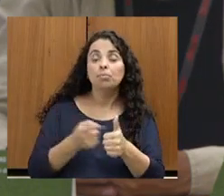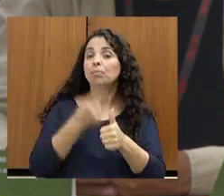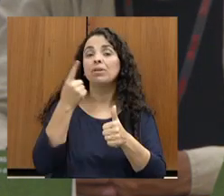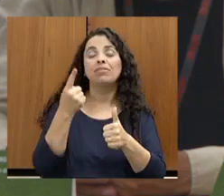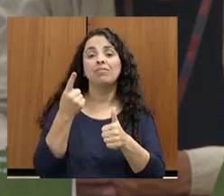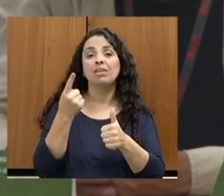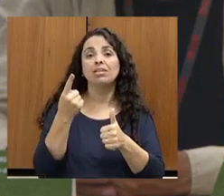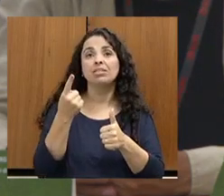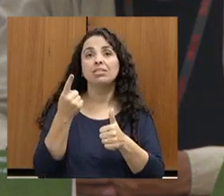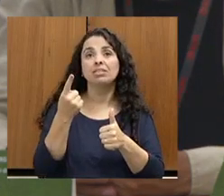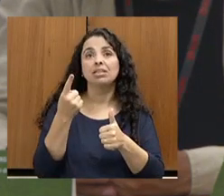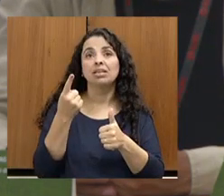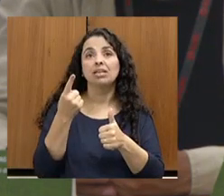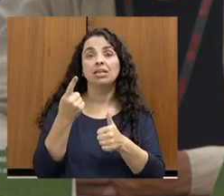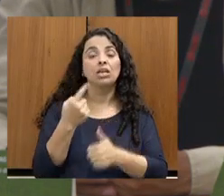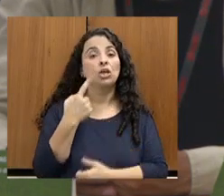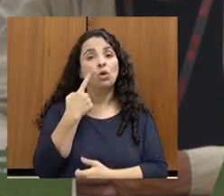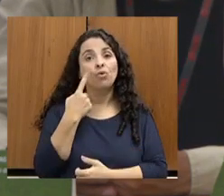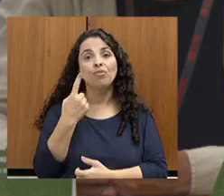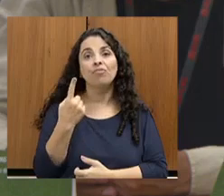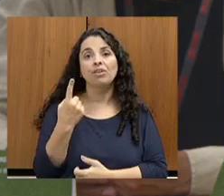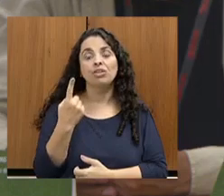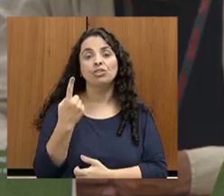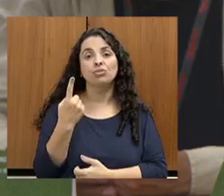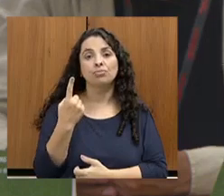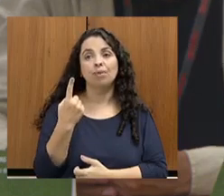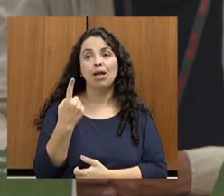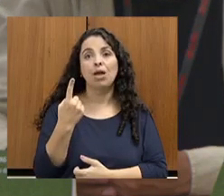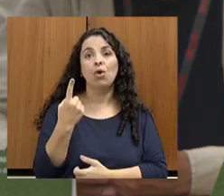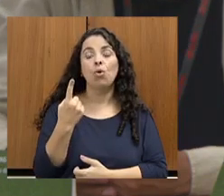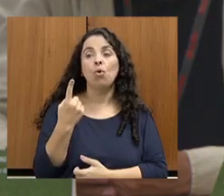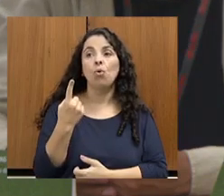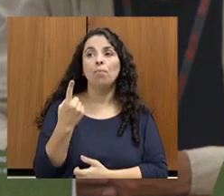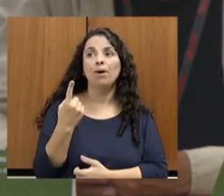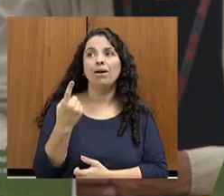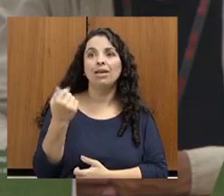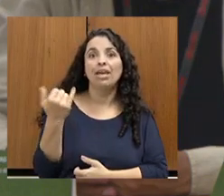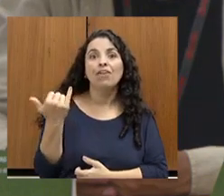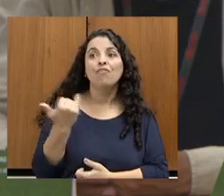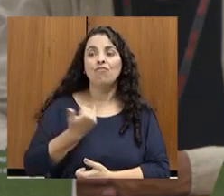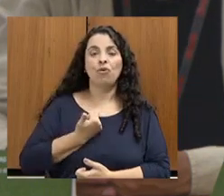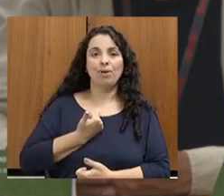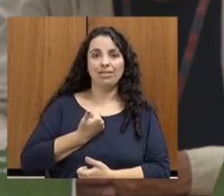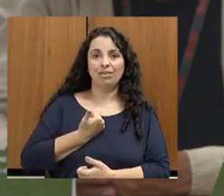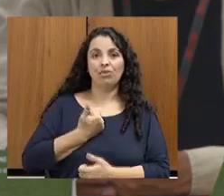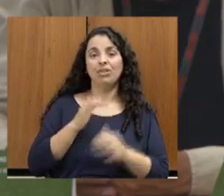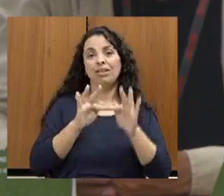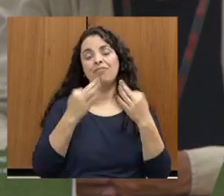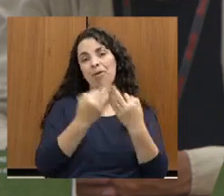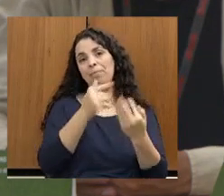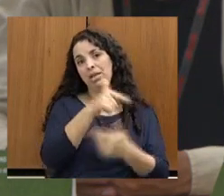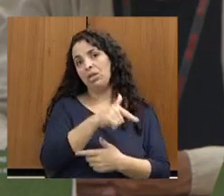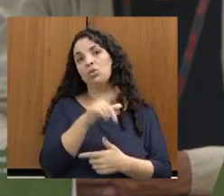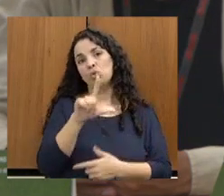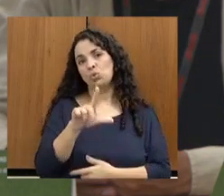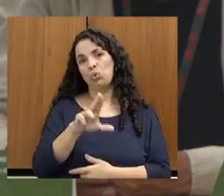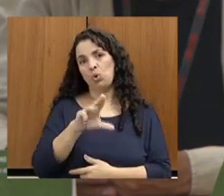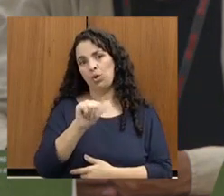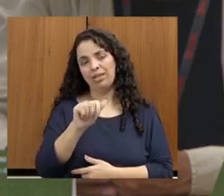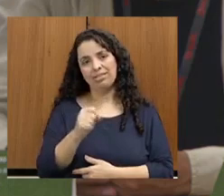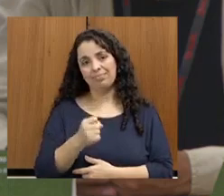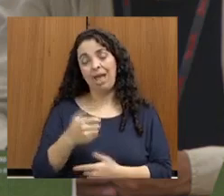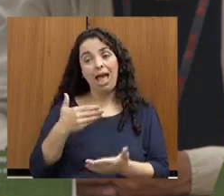um posicionamento da família do Lucas. Até o presente momento eu não fui procurada por essa família.